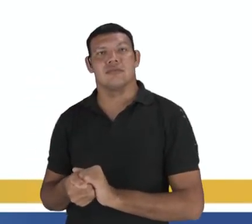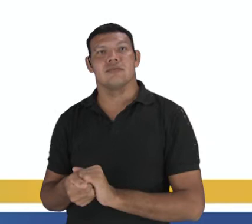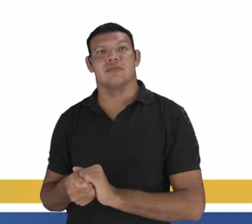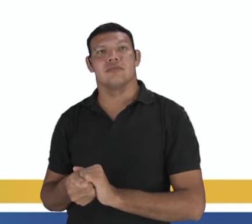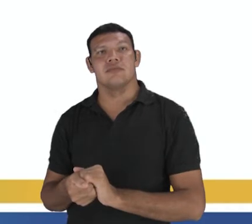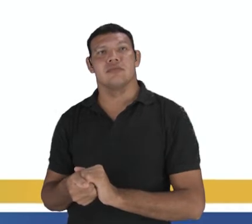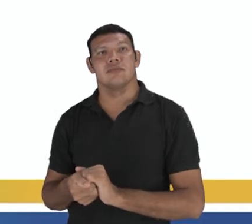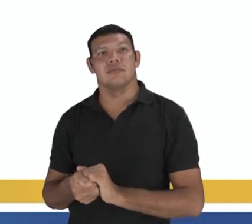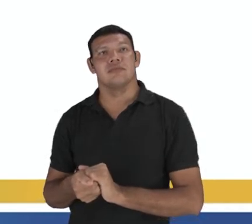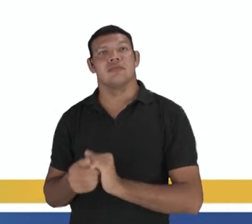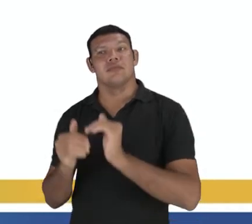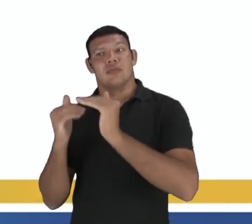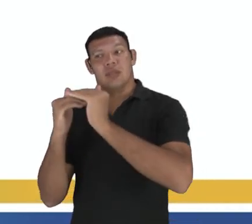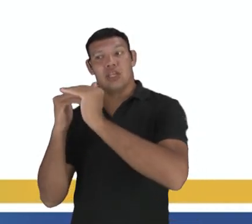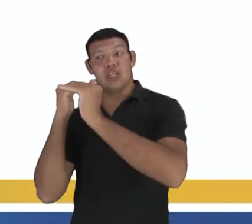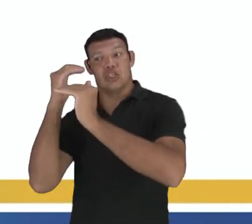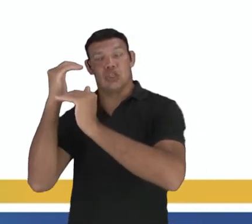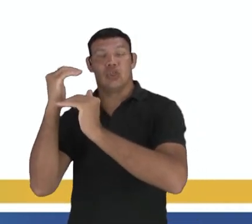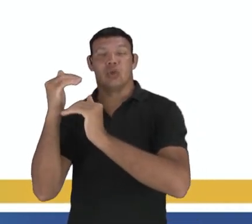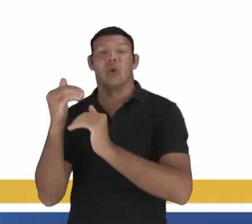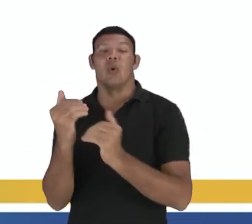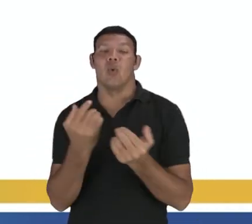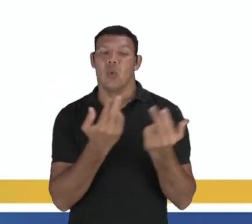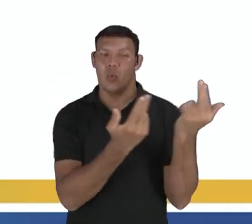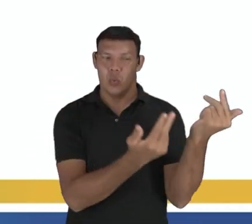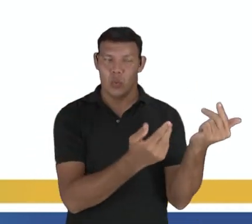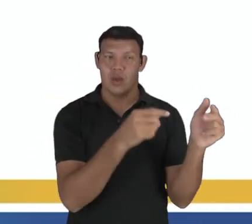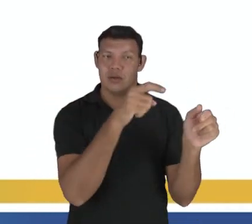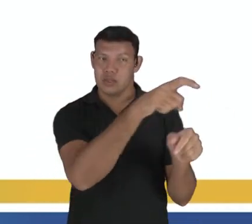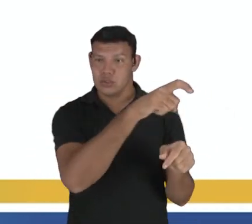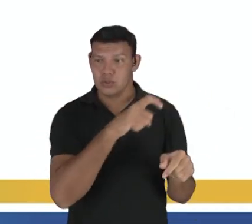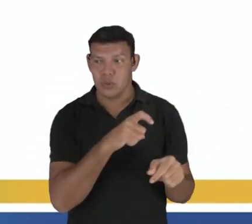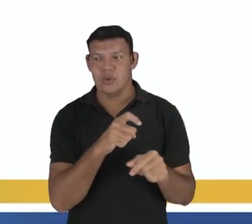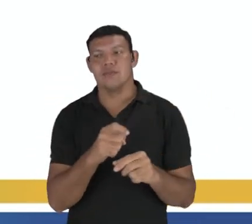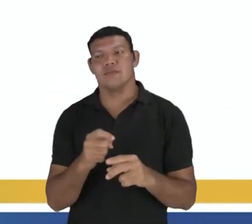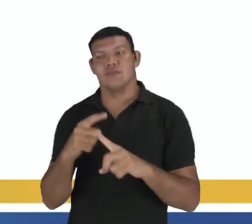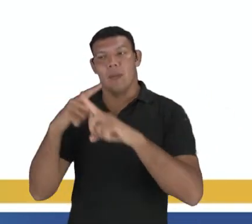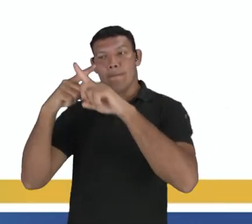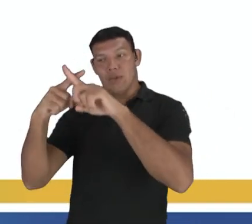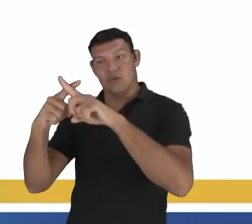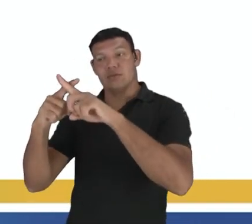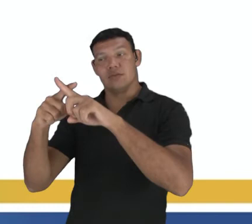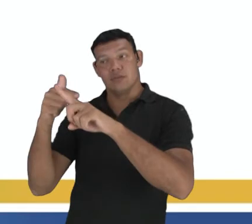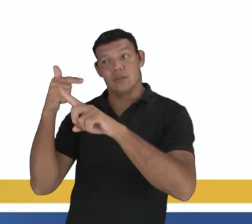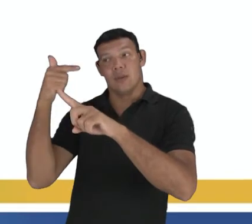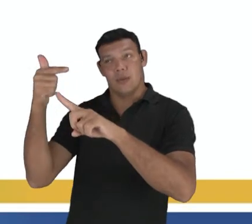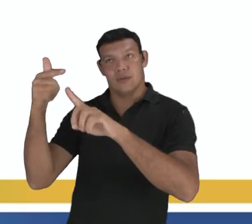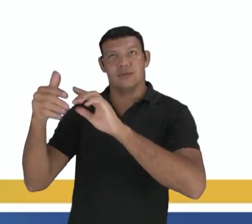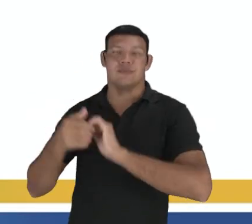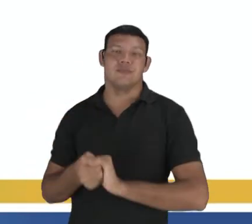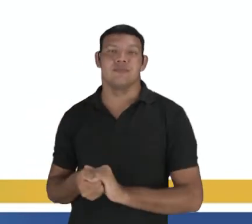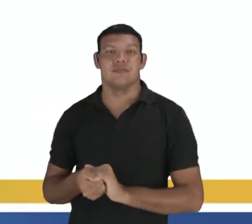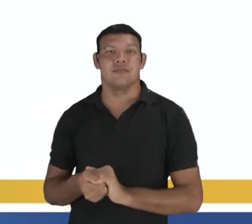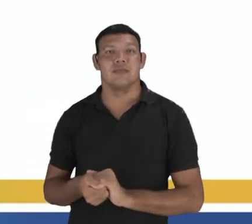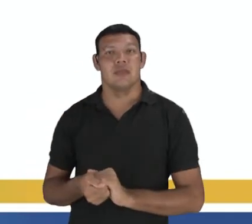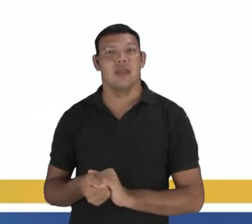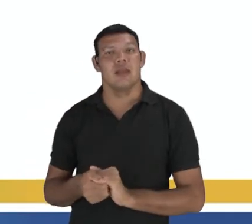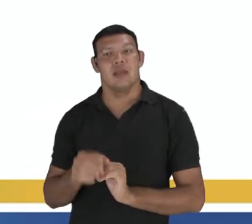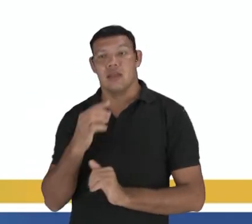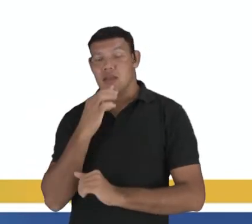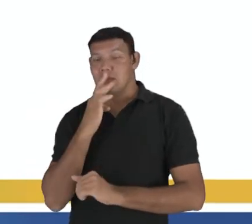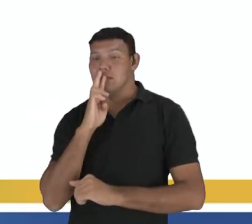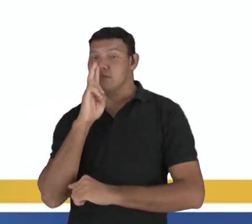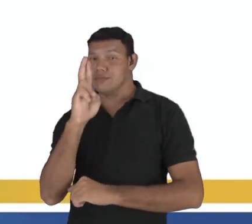do valor da grandeza de x. Nós multiplicamos o valor 4 por 2. E aí nós chegamos